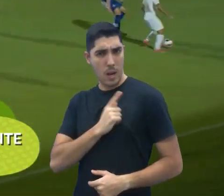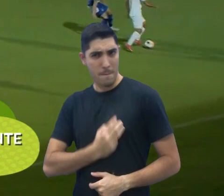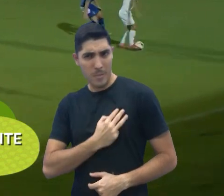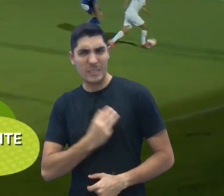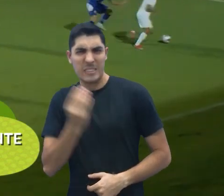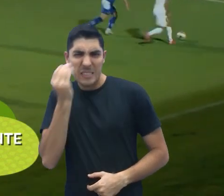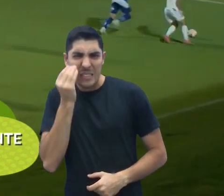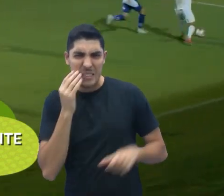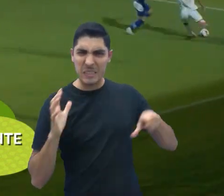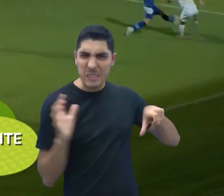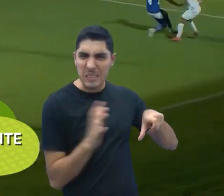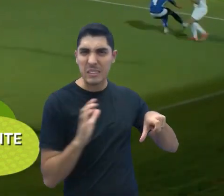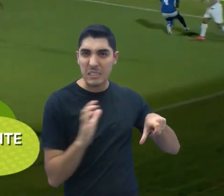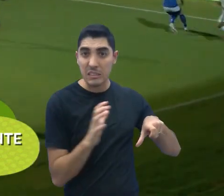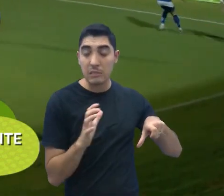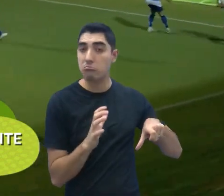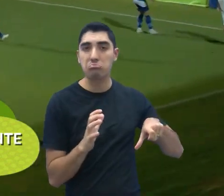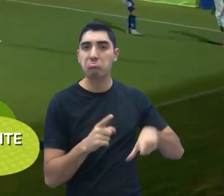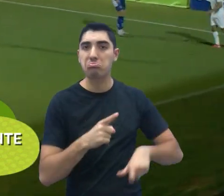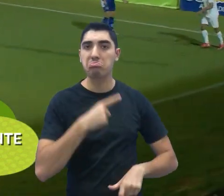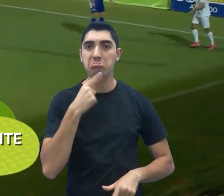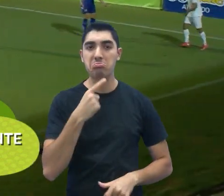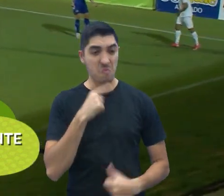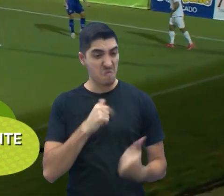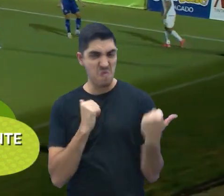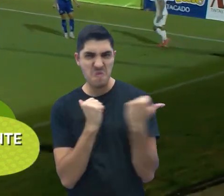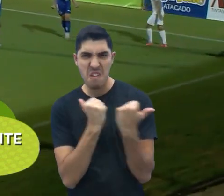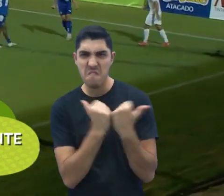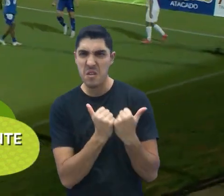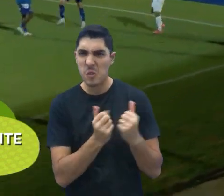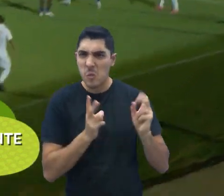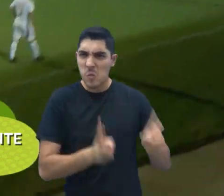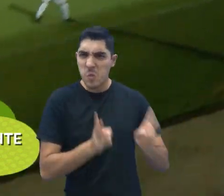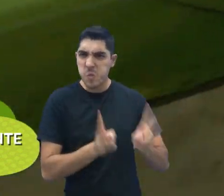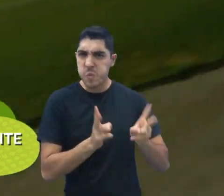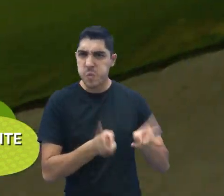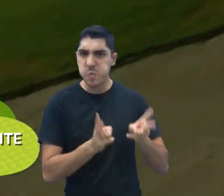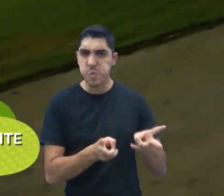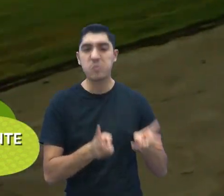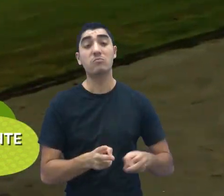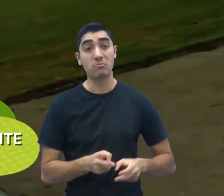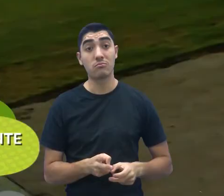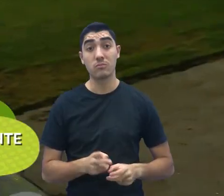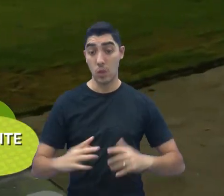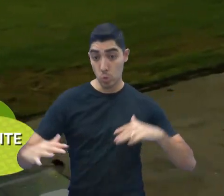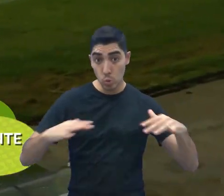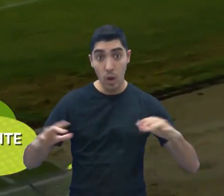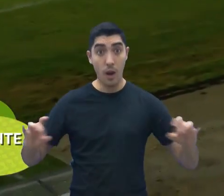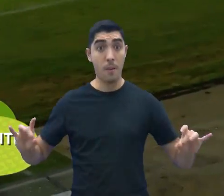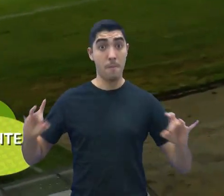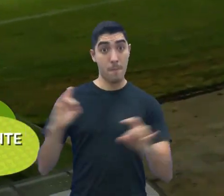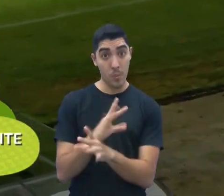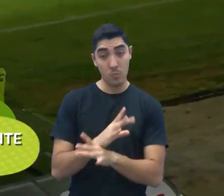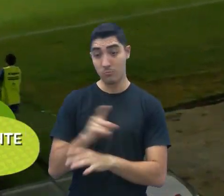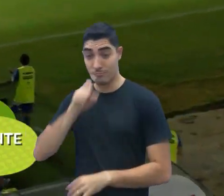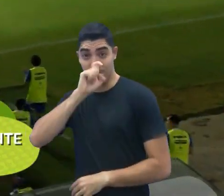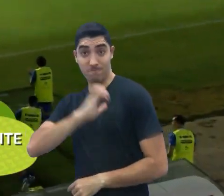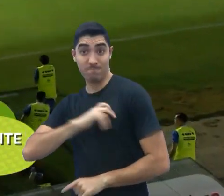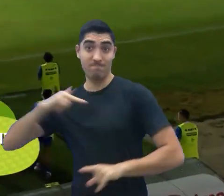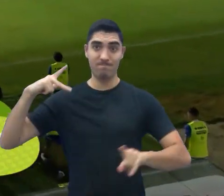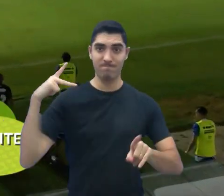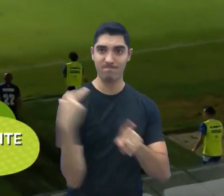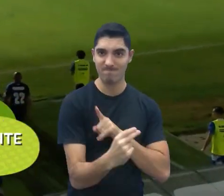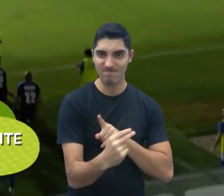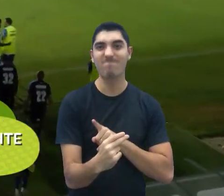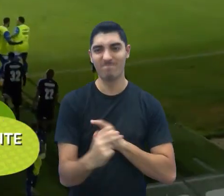passasse pela muralha azul que o São José montou na frente da área. Fim de jogo, vitória da Águia do Vale, para a festa